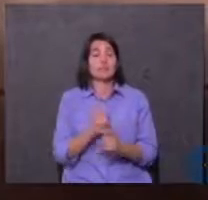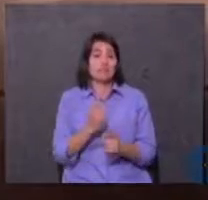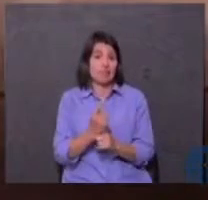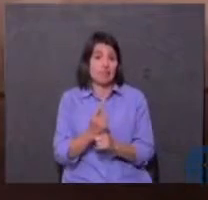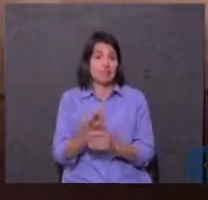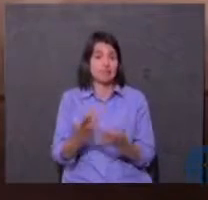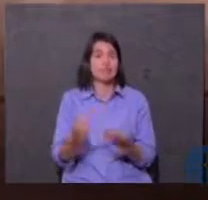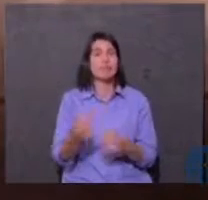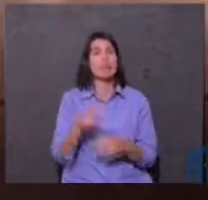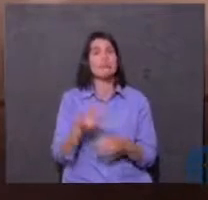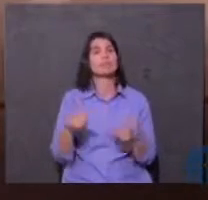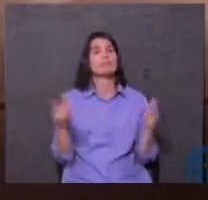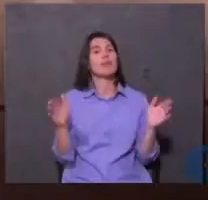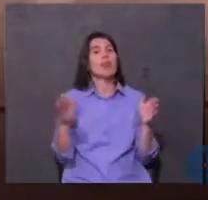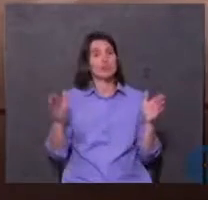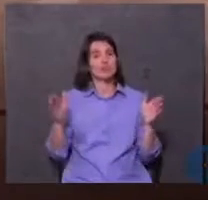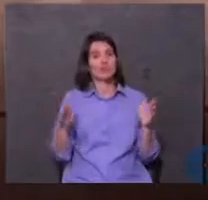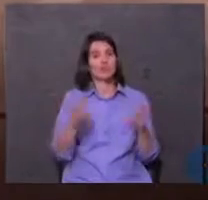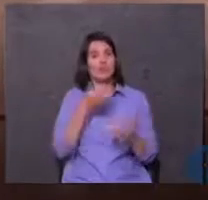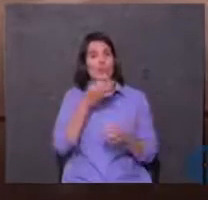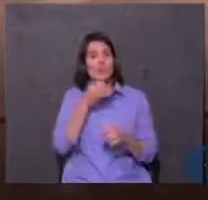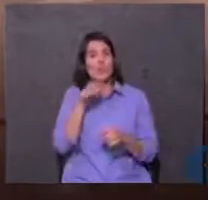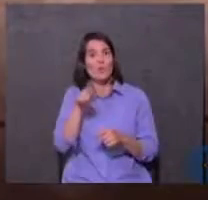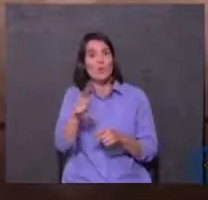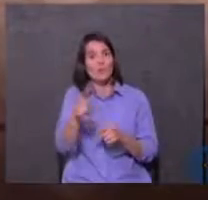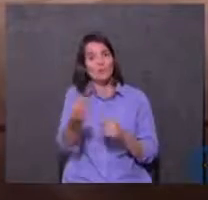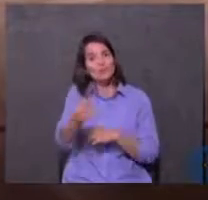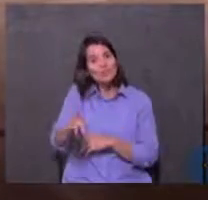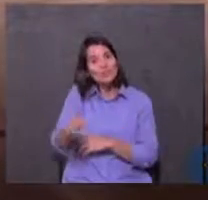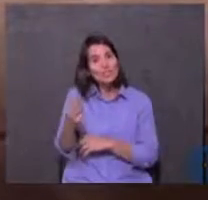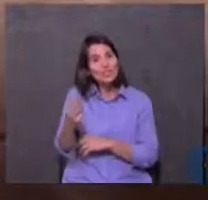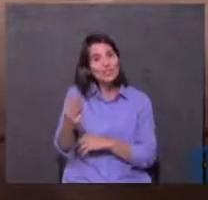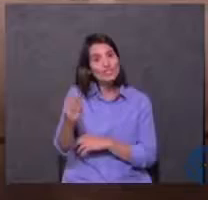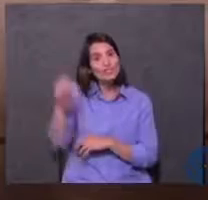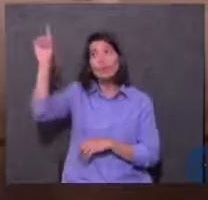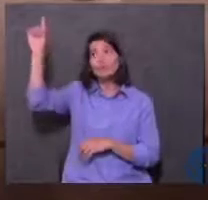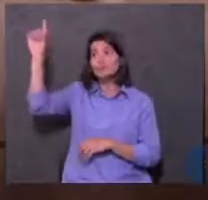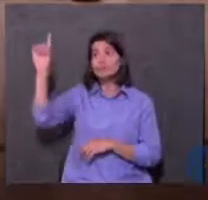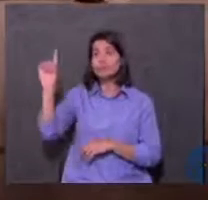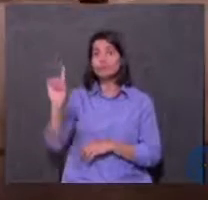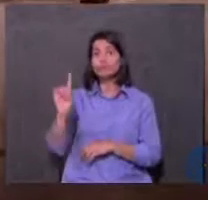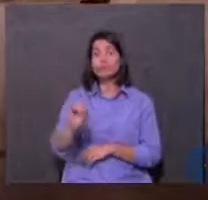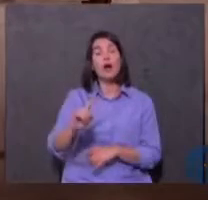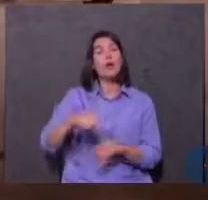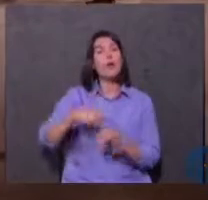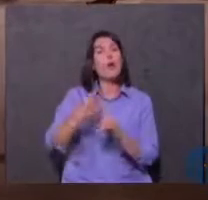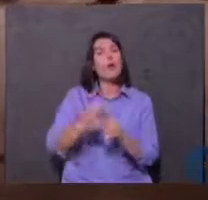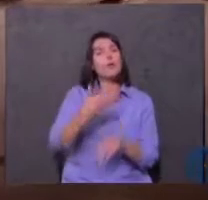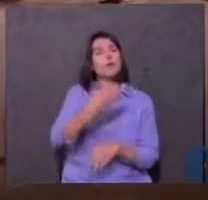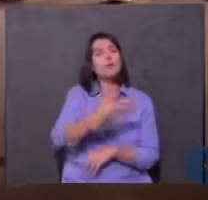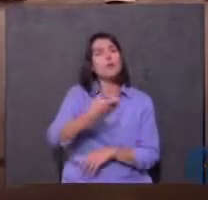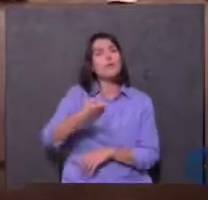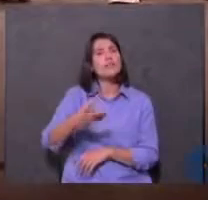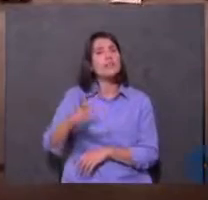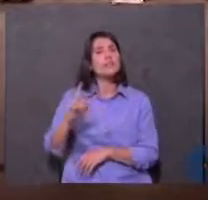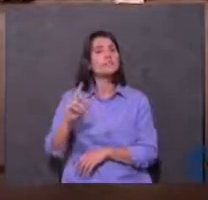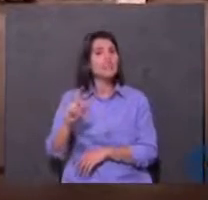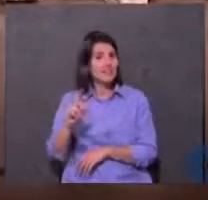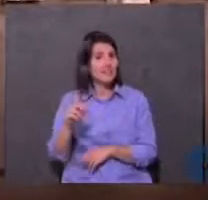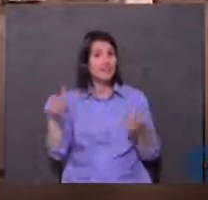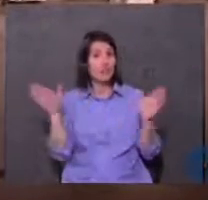se apresentou o anjo aos pastorinhos nas aparições de 1916. Não